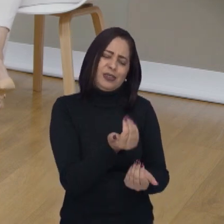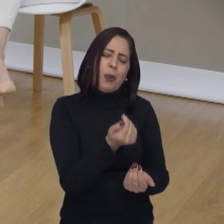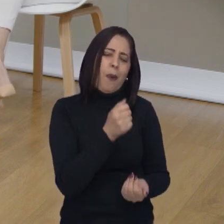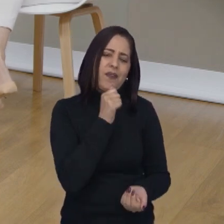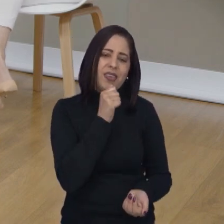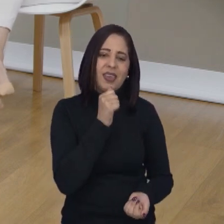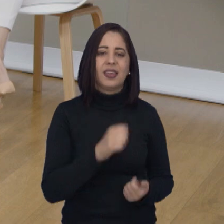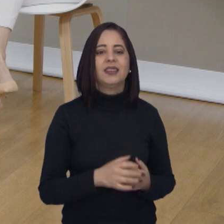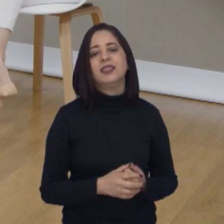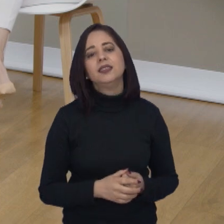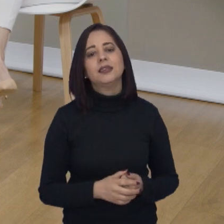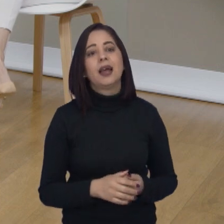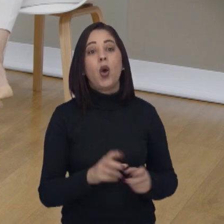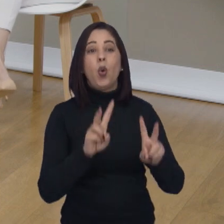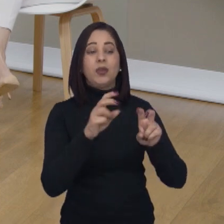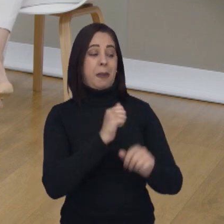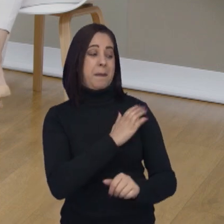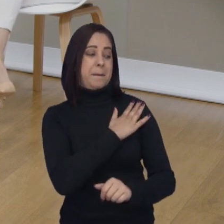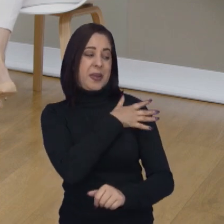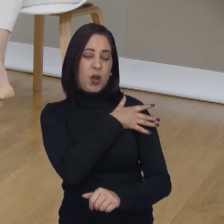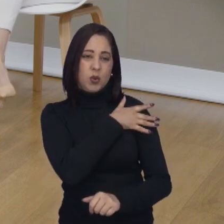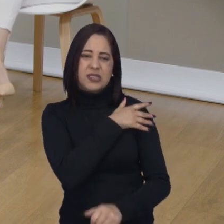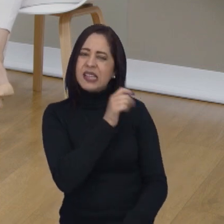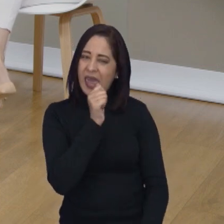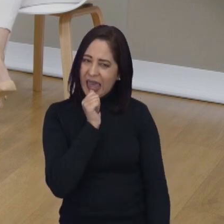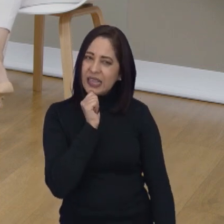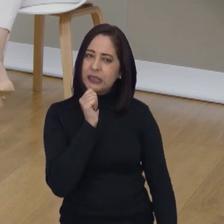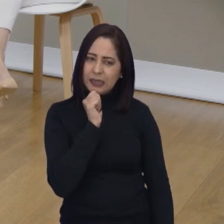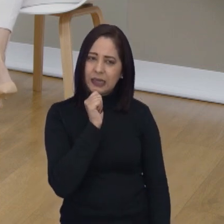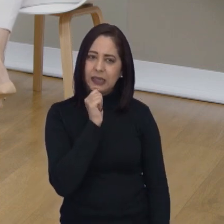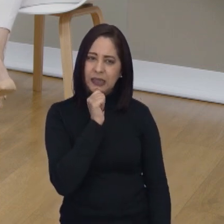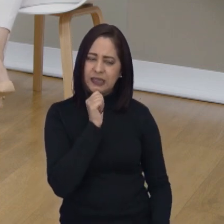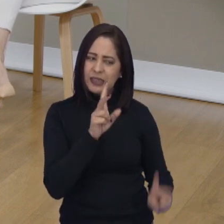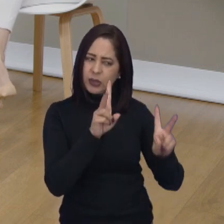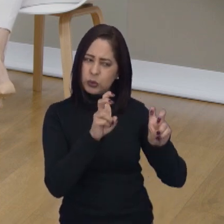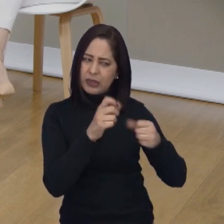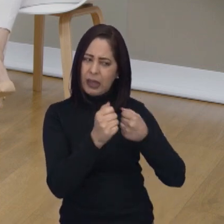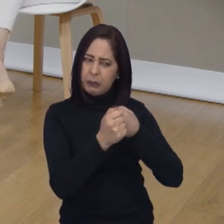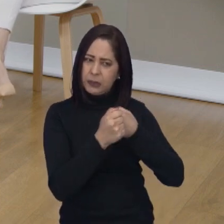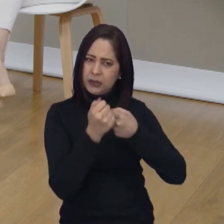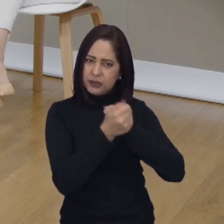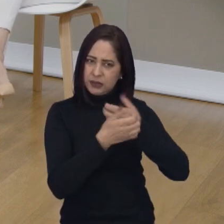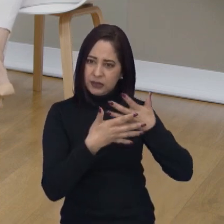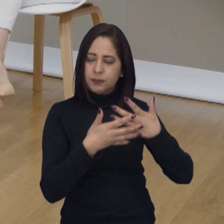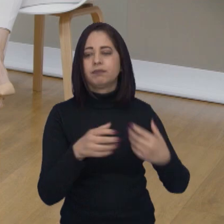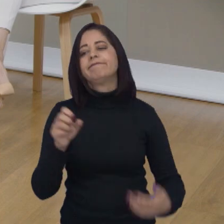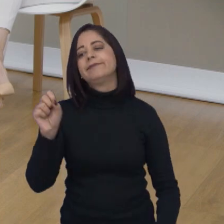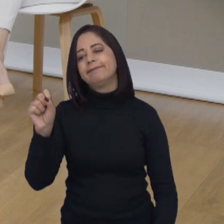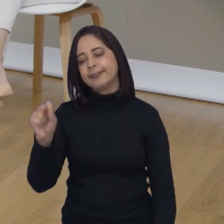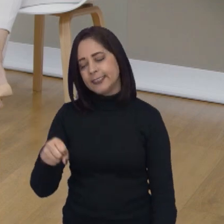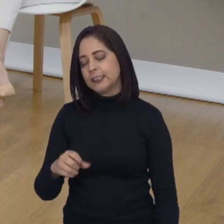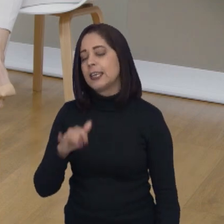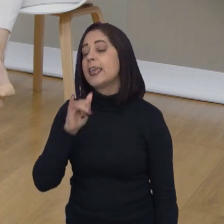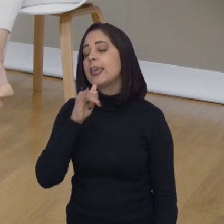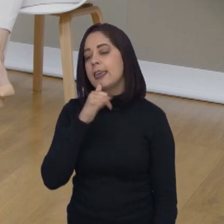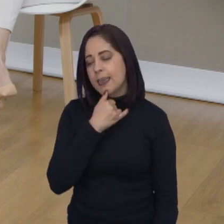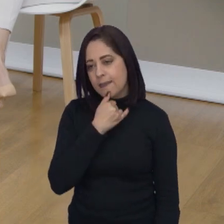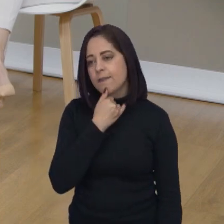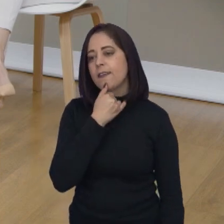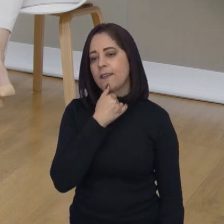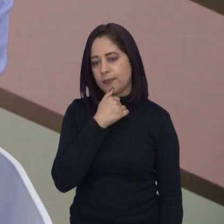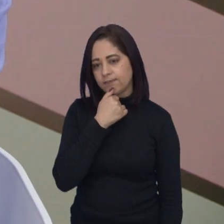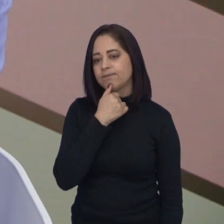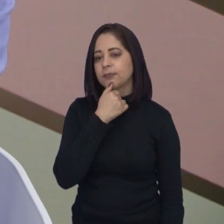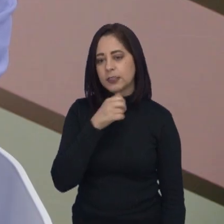questão do preconceito ainda existe quando o assunto é vitiligo? Sim, existe muito preconceito